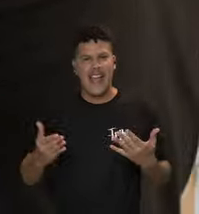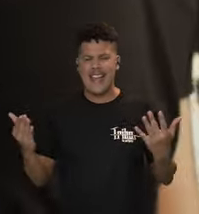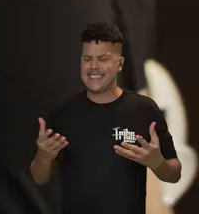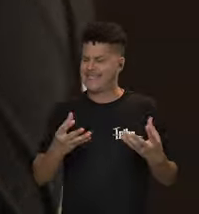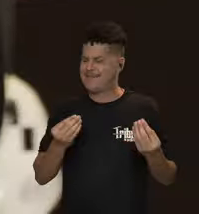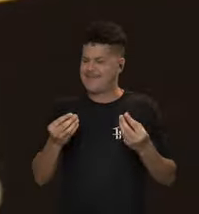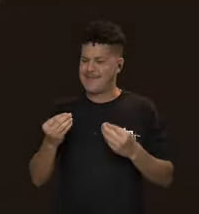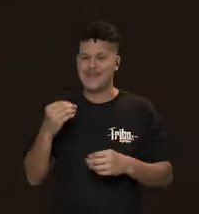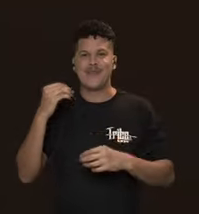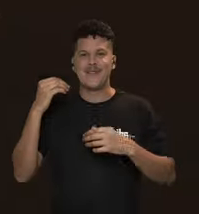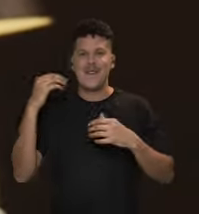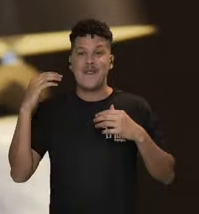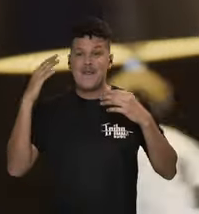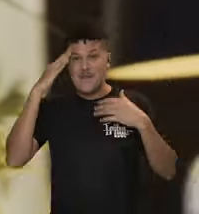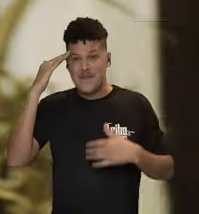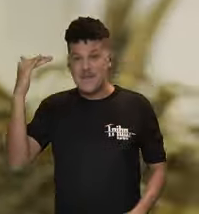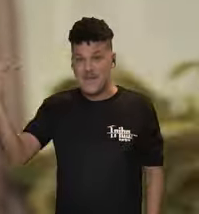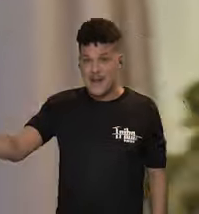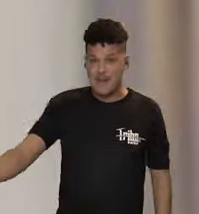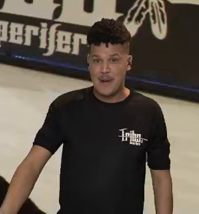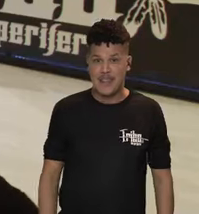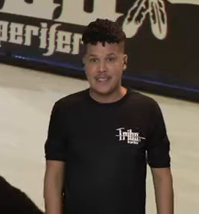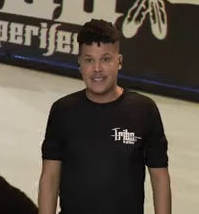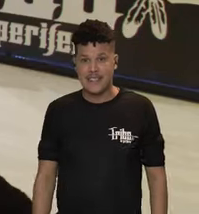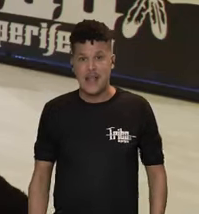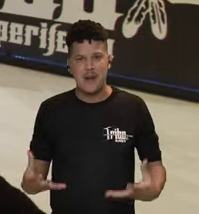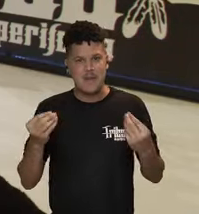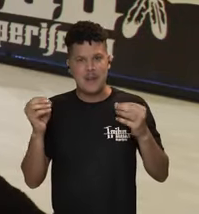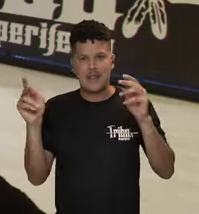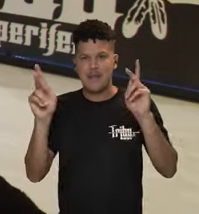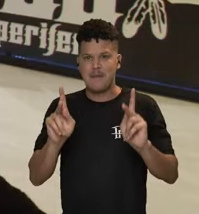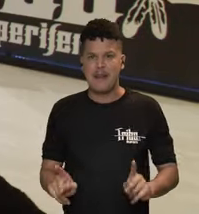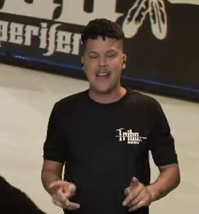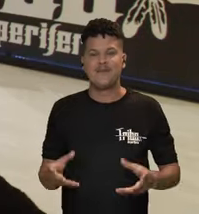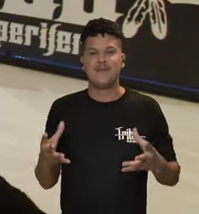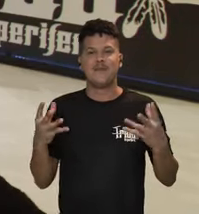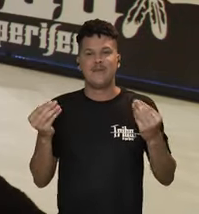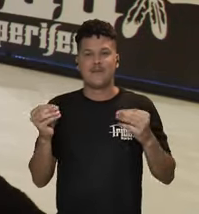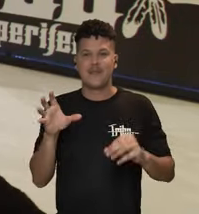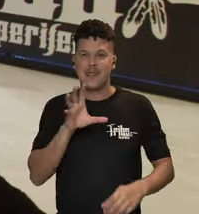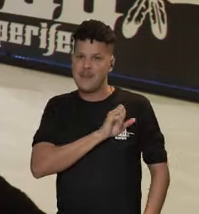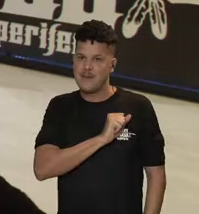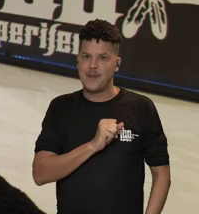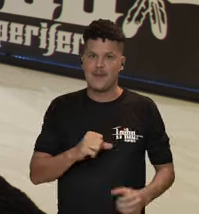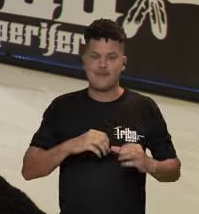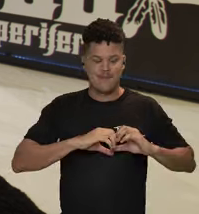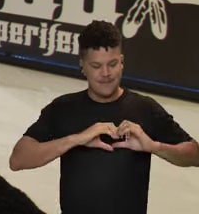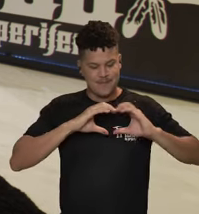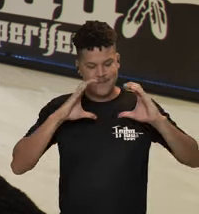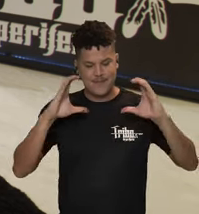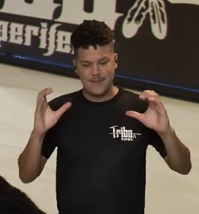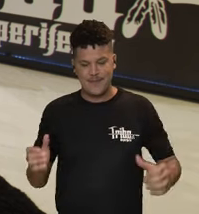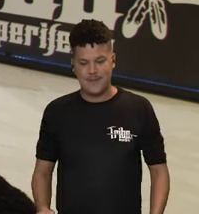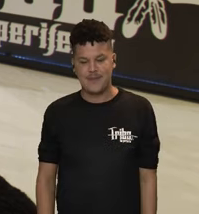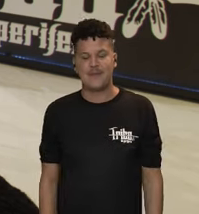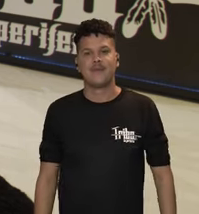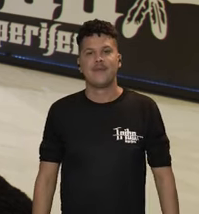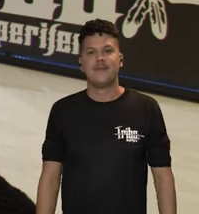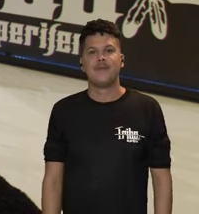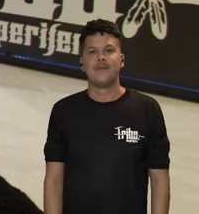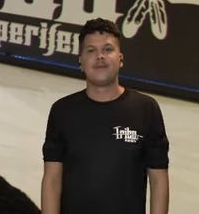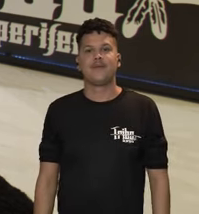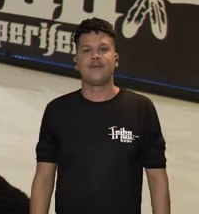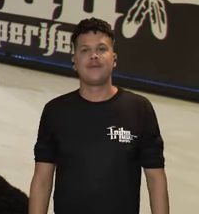Essa uma foi, atrás viu? Da outra. Foi, viu? Muita paz, muito amor no coração, tribo da periferia na live em casa. E eu tô desse jeito assim, ó.